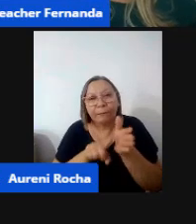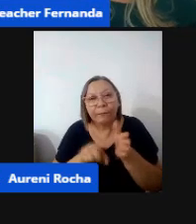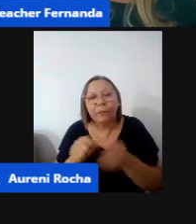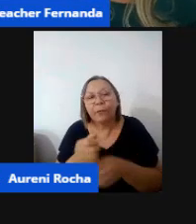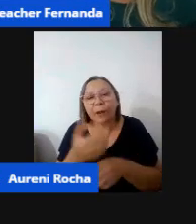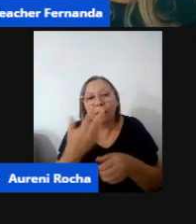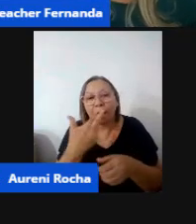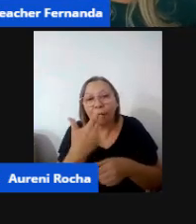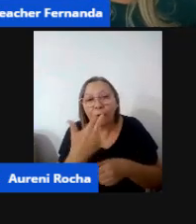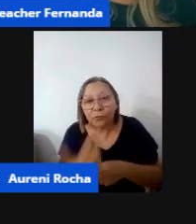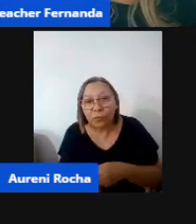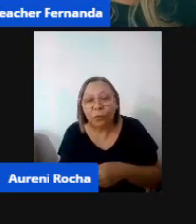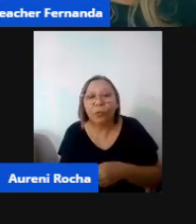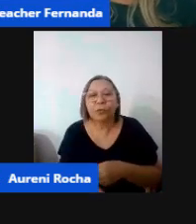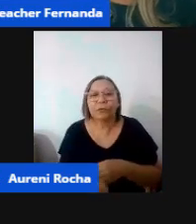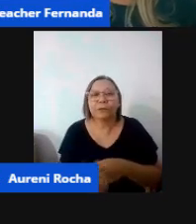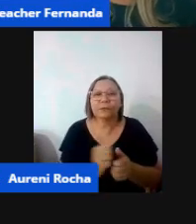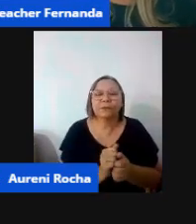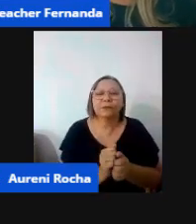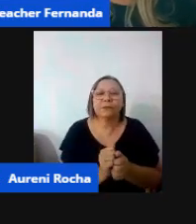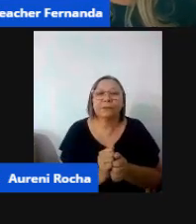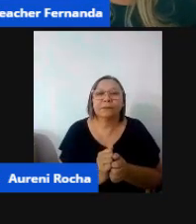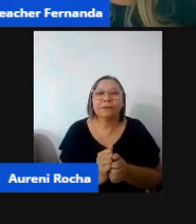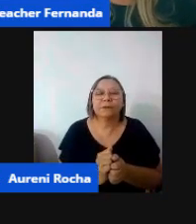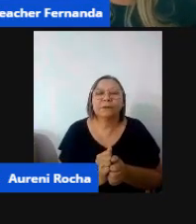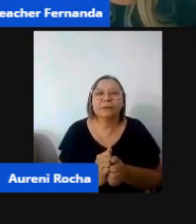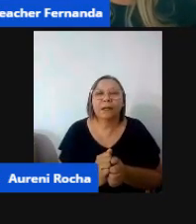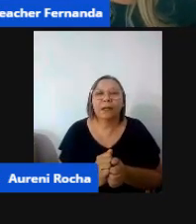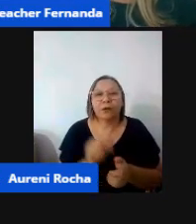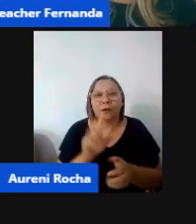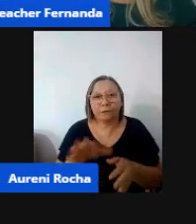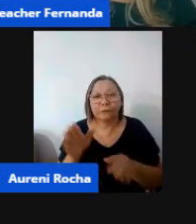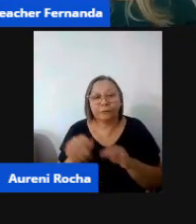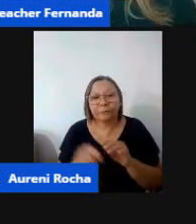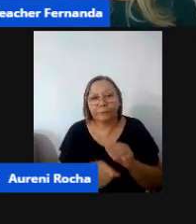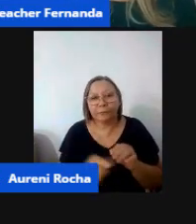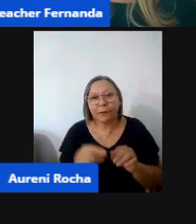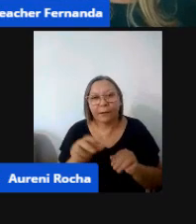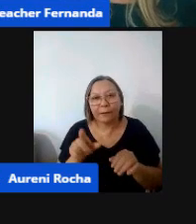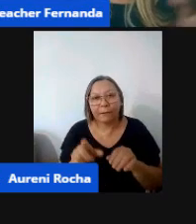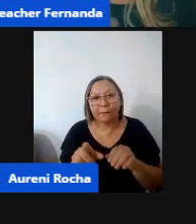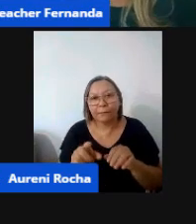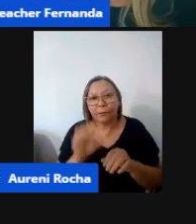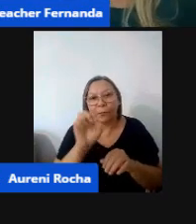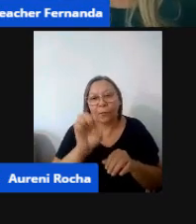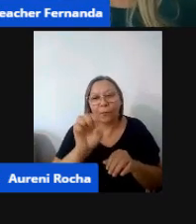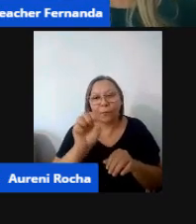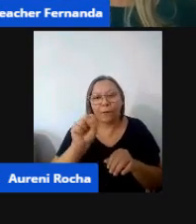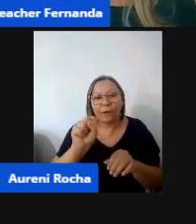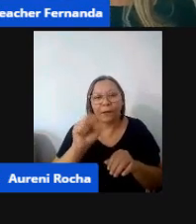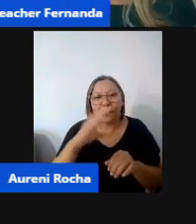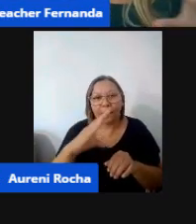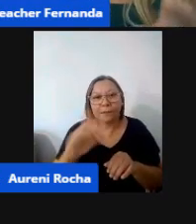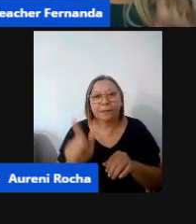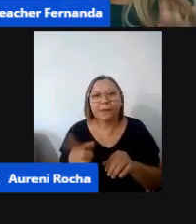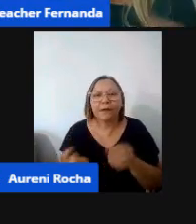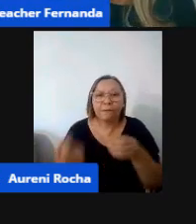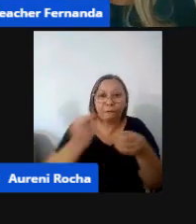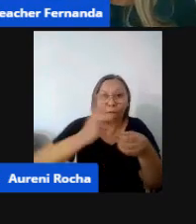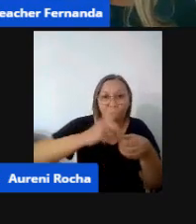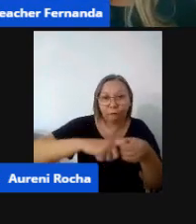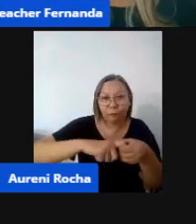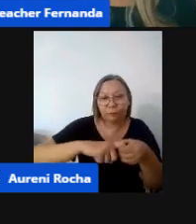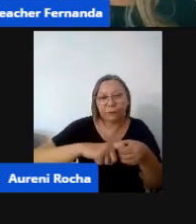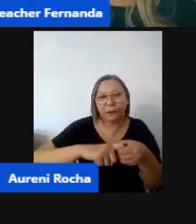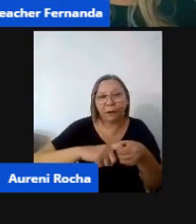eu vou sair do meu modelo de apresentação, apertar o ESC aqui da minha tela, e aqui eu voltei para o